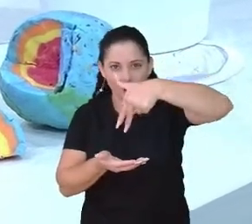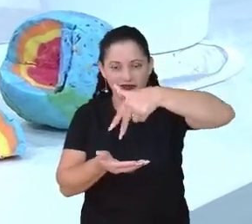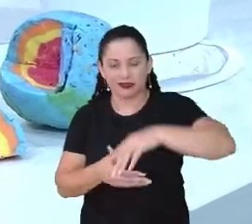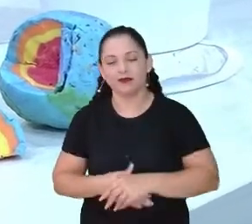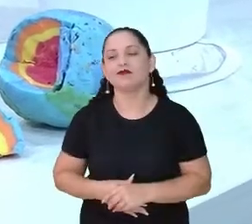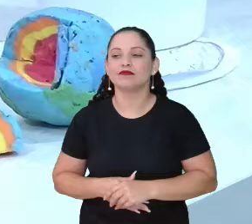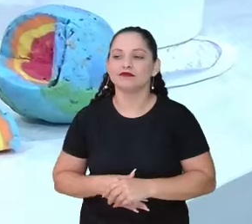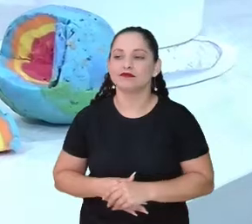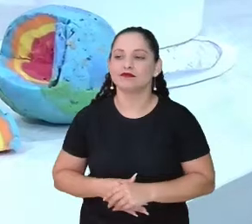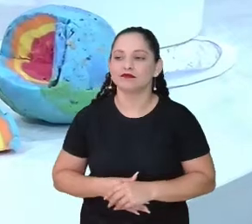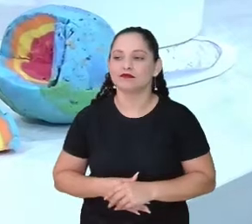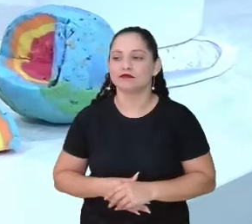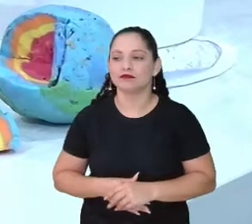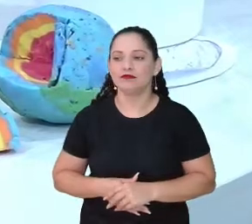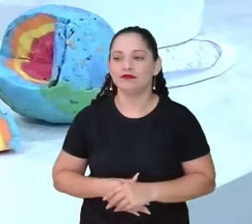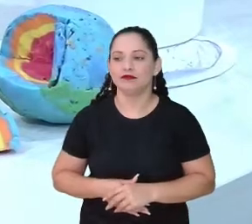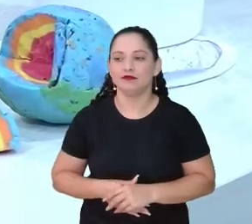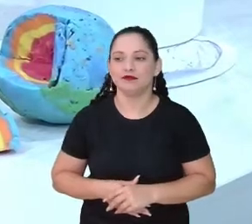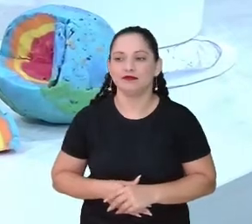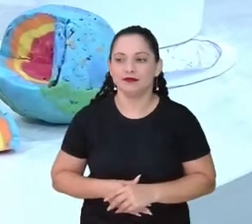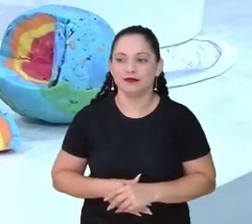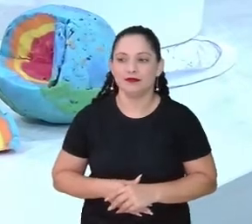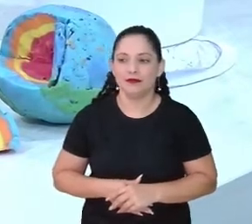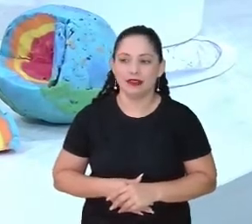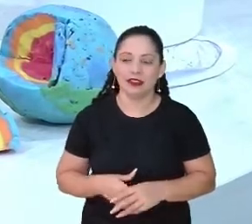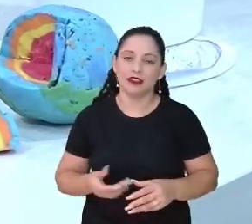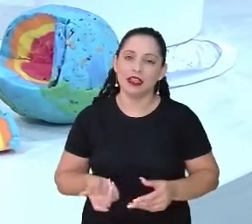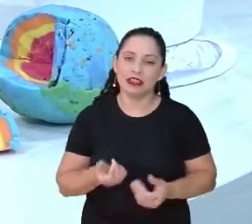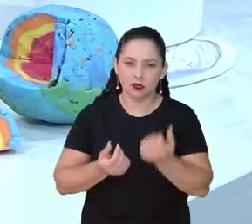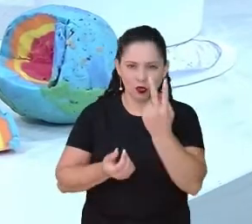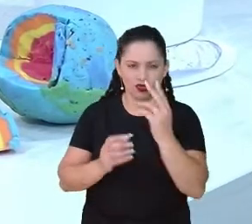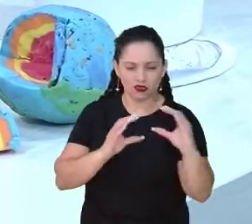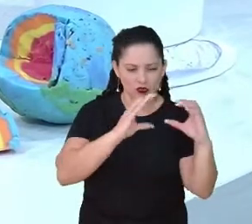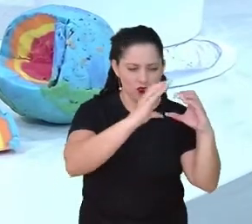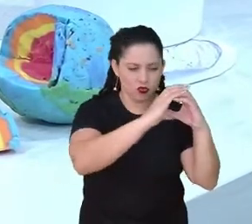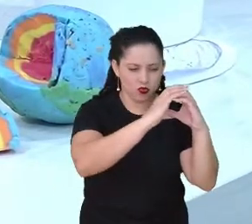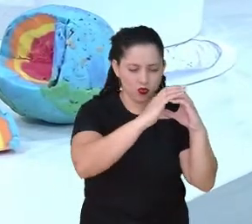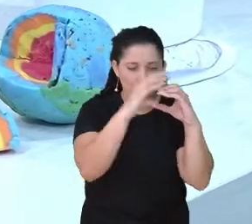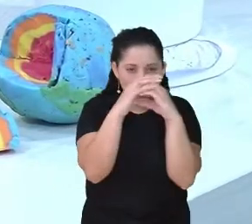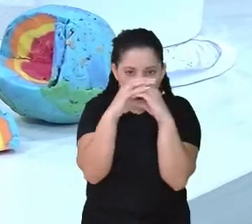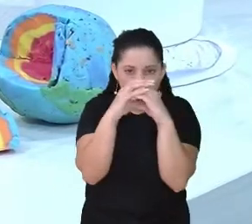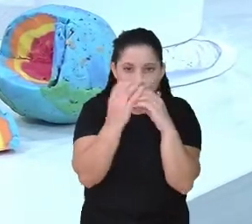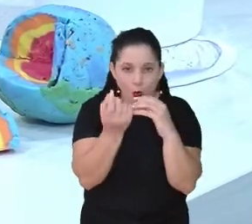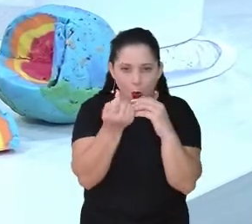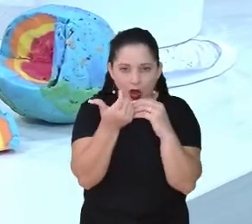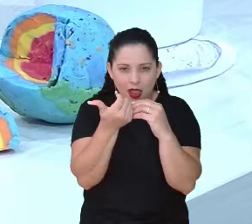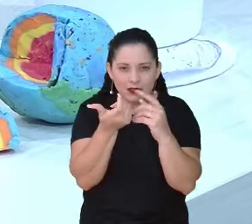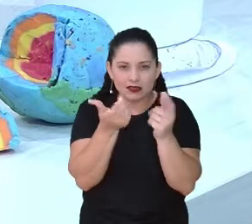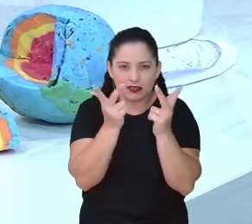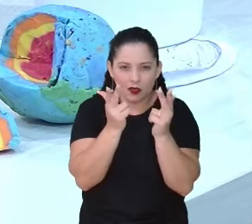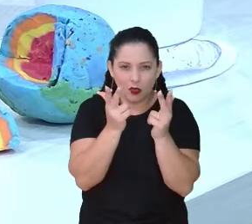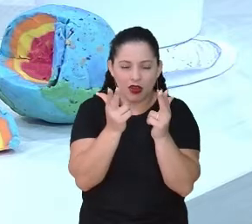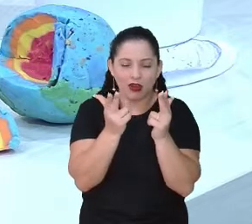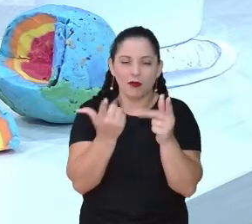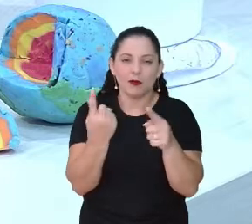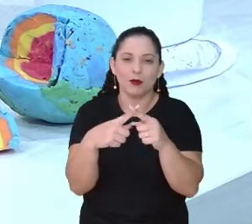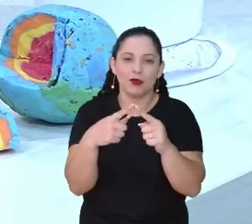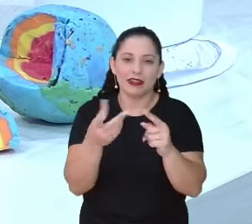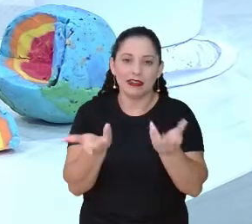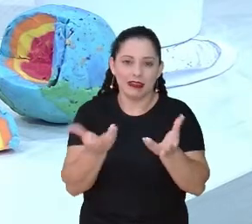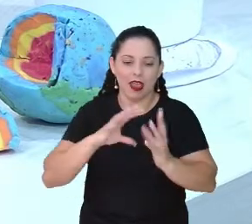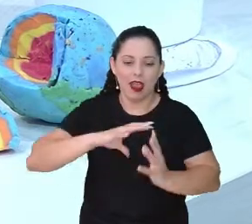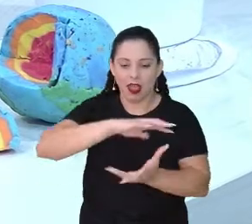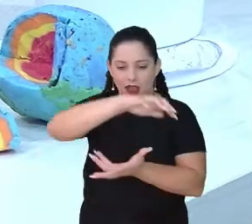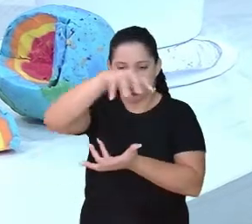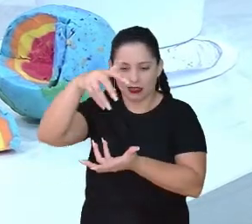Fiz 2 quase do mesmo tamanho, porque a camada da Terra, ela é bem